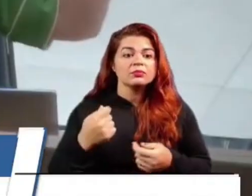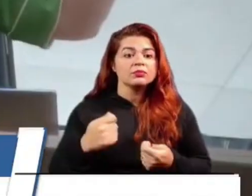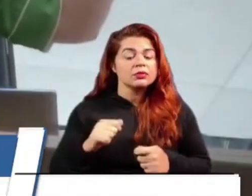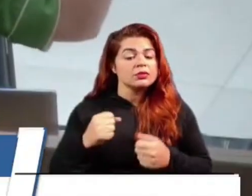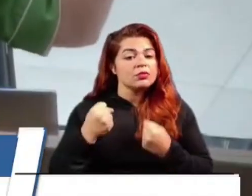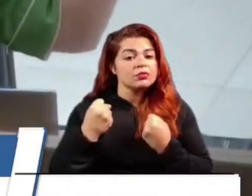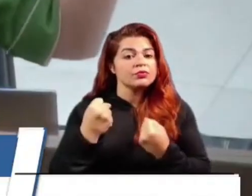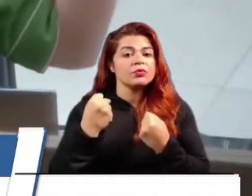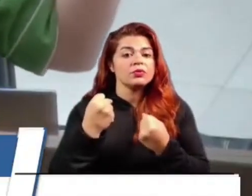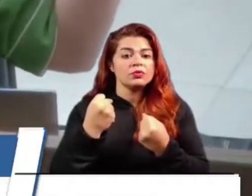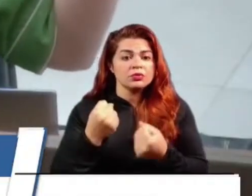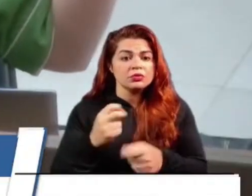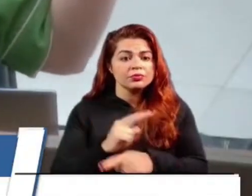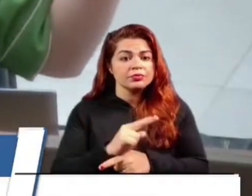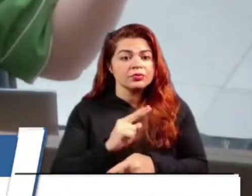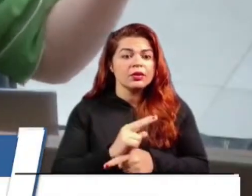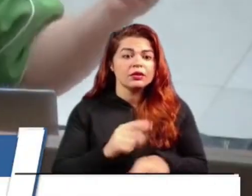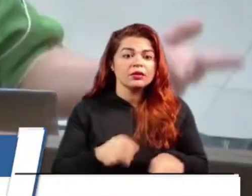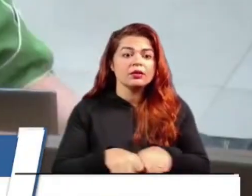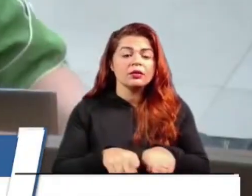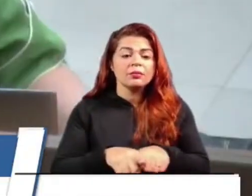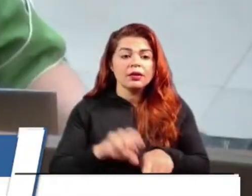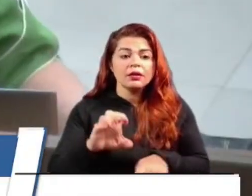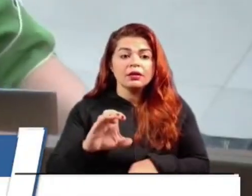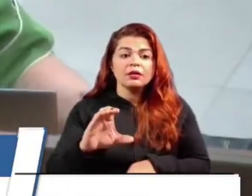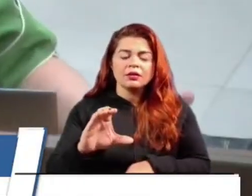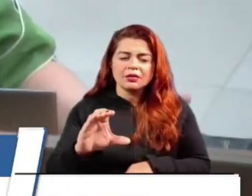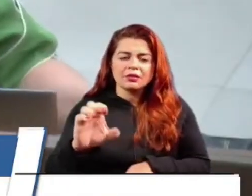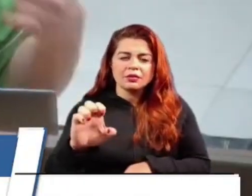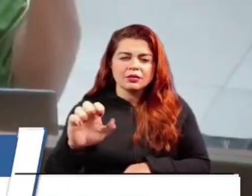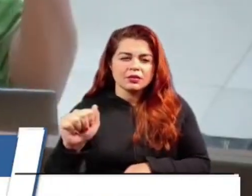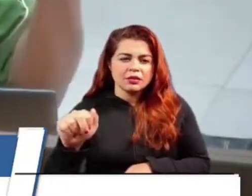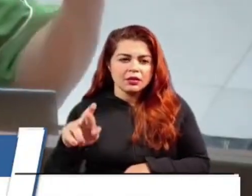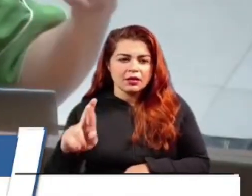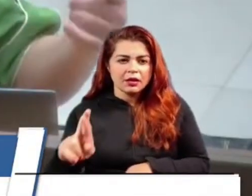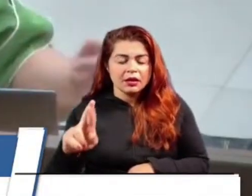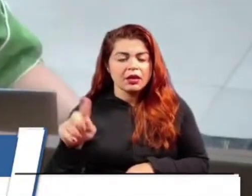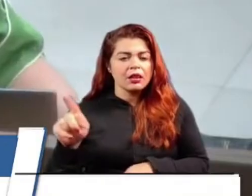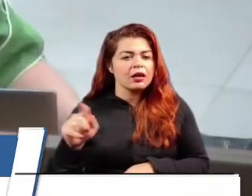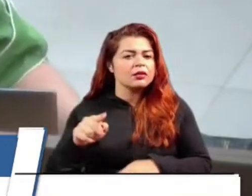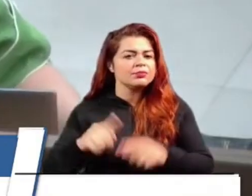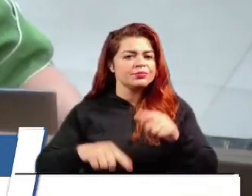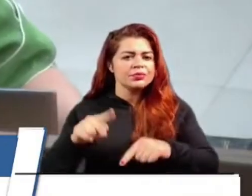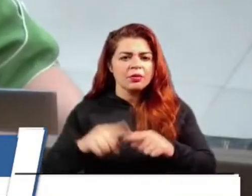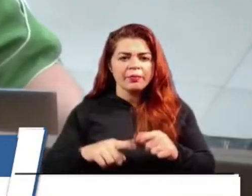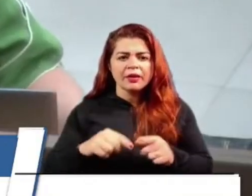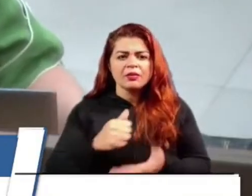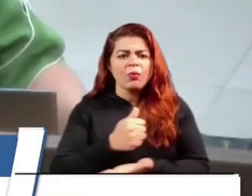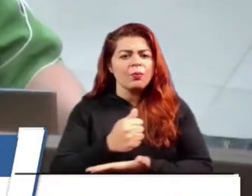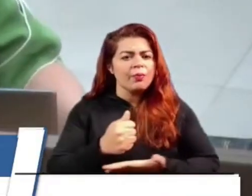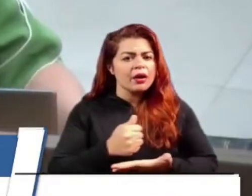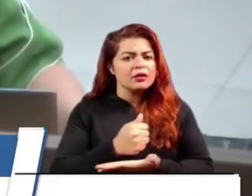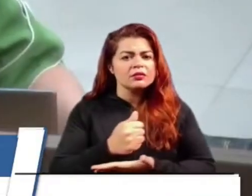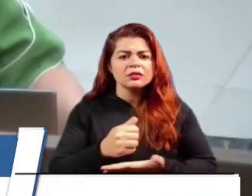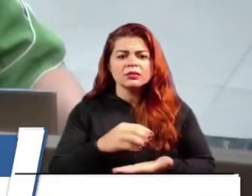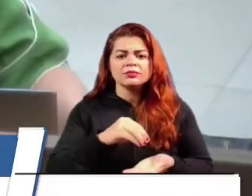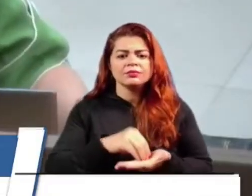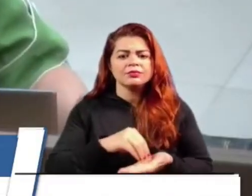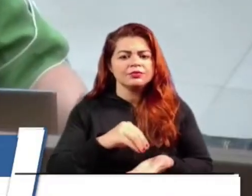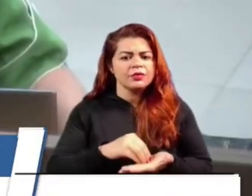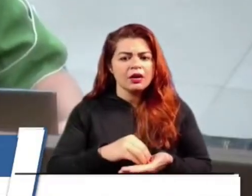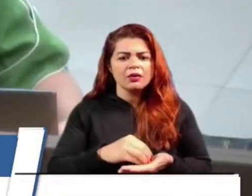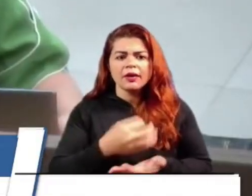CEAR, foi visitar, inclusive, a guarda. Eles não têm equipamentos básicos, nem rádio de transmissão direito para poder